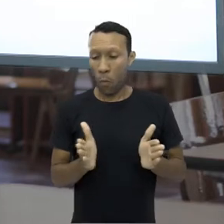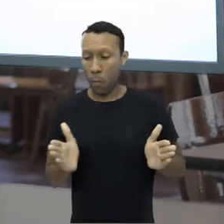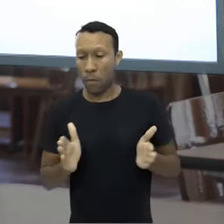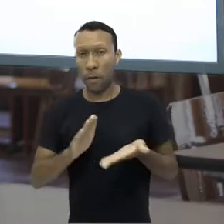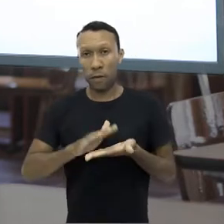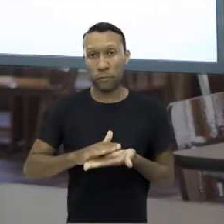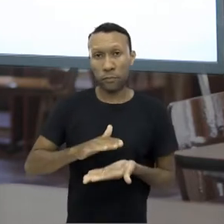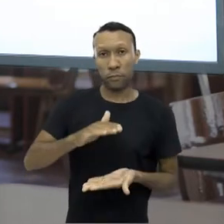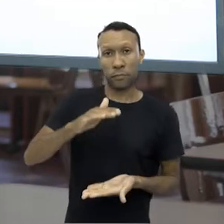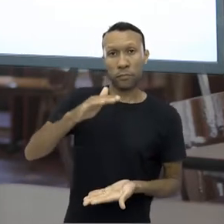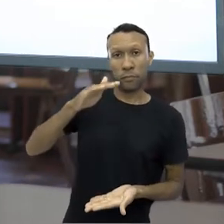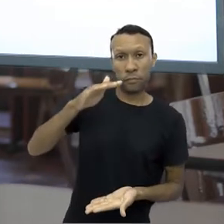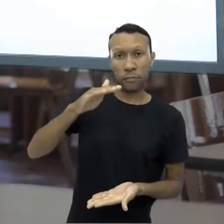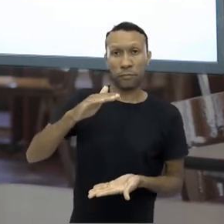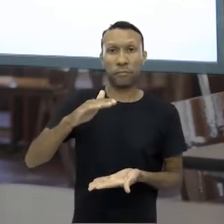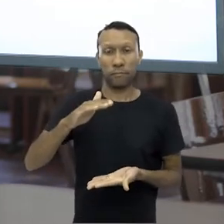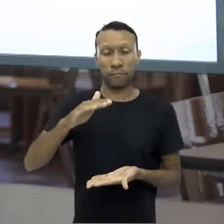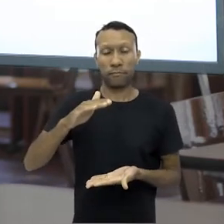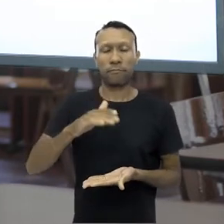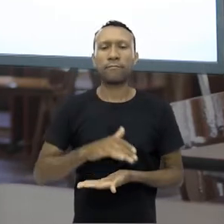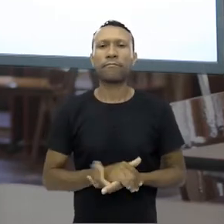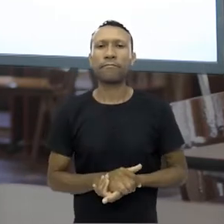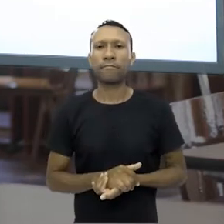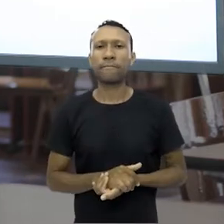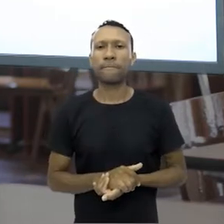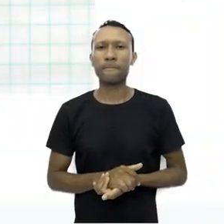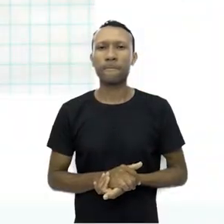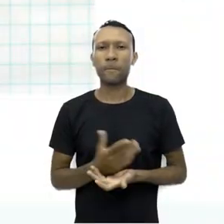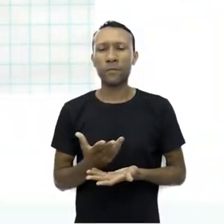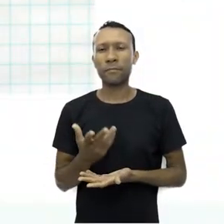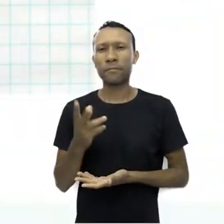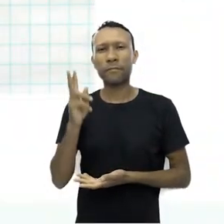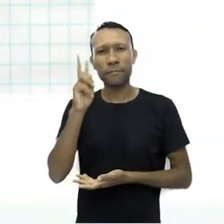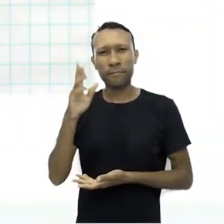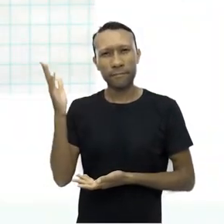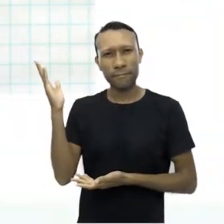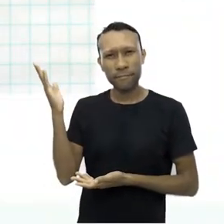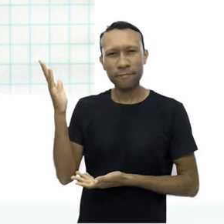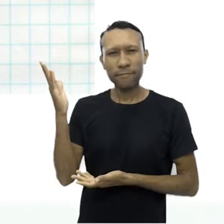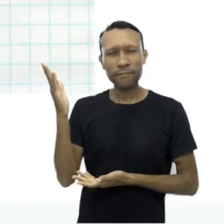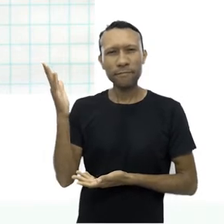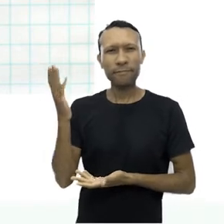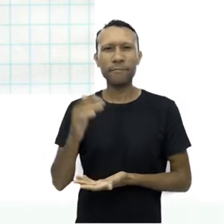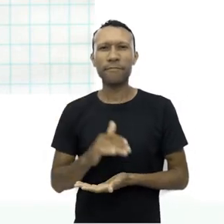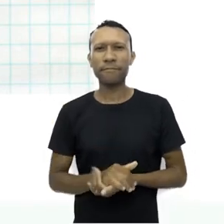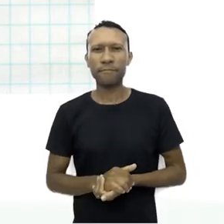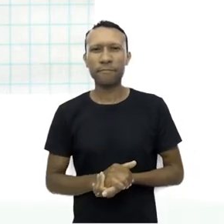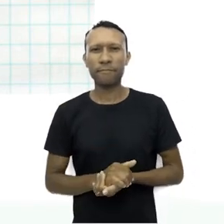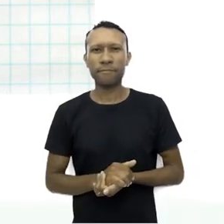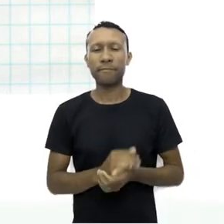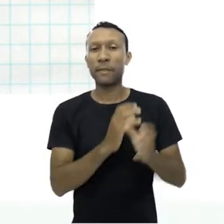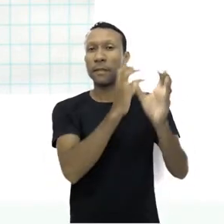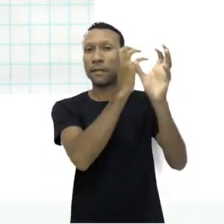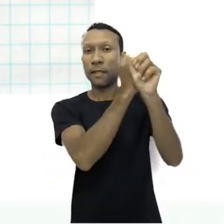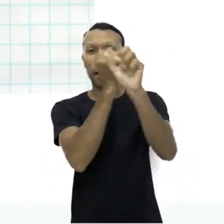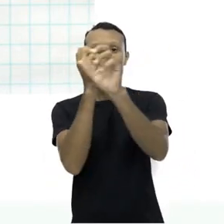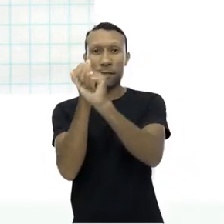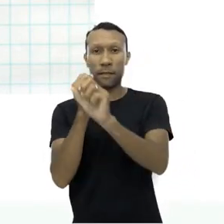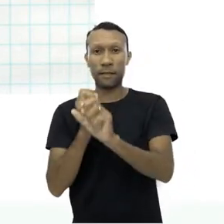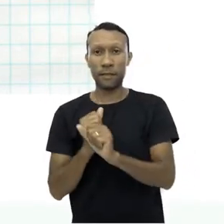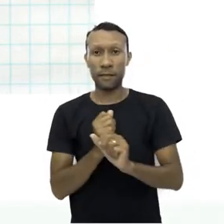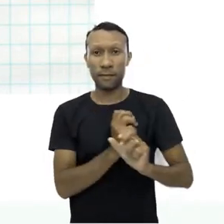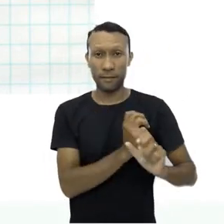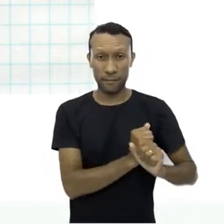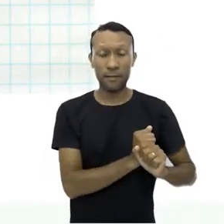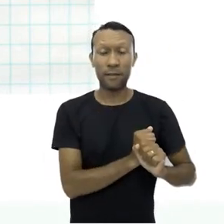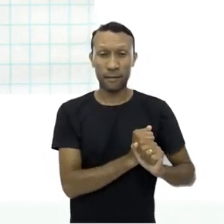e altura dentro de objetos tridimensionais, tá certo? Aí, ó, isso aqui a gente já diferenciou aula passada. Perímetro. Lembra, sempre